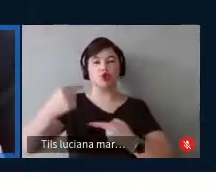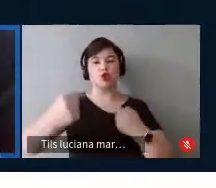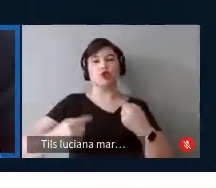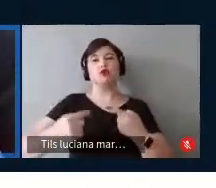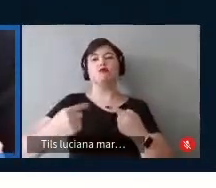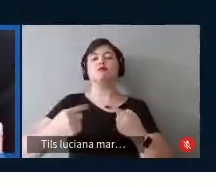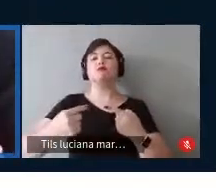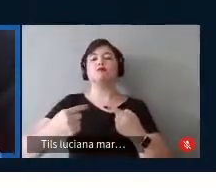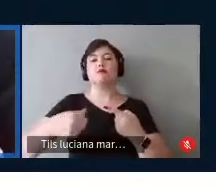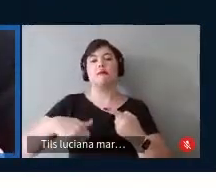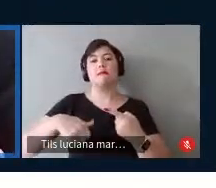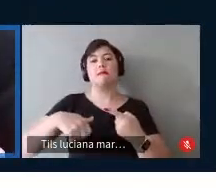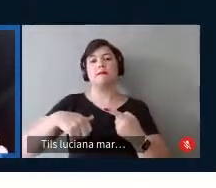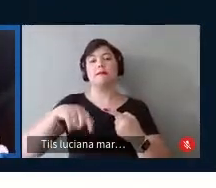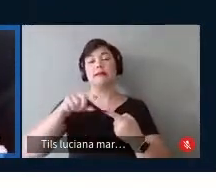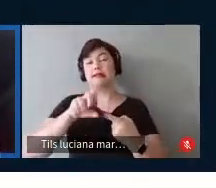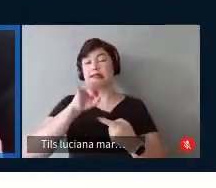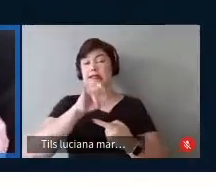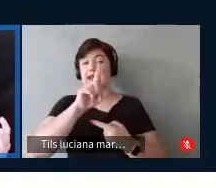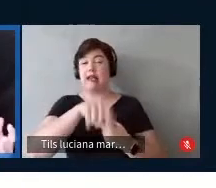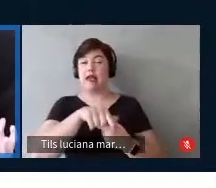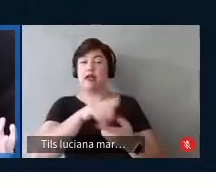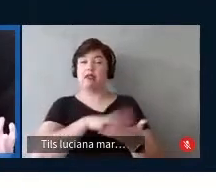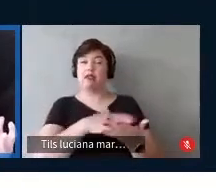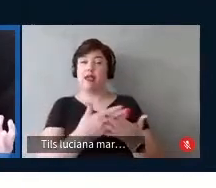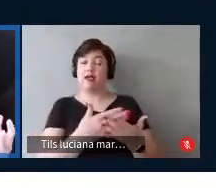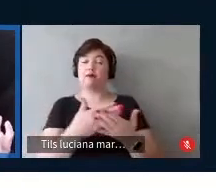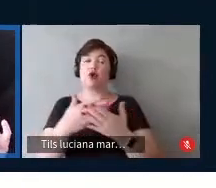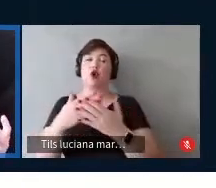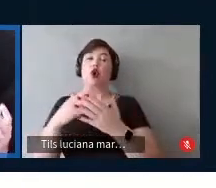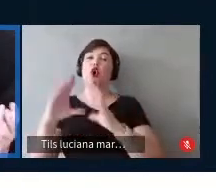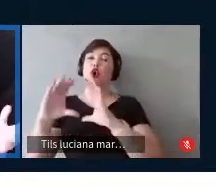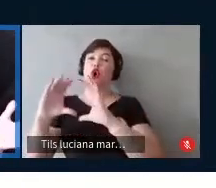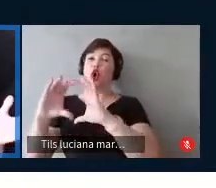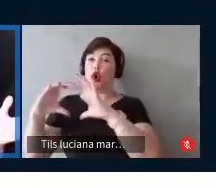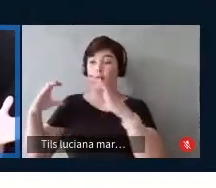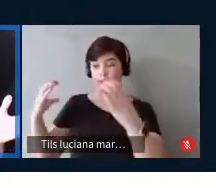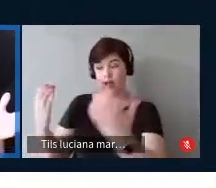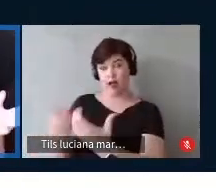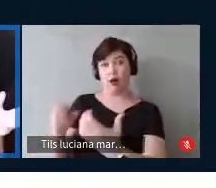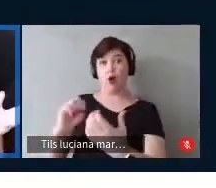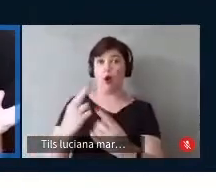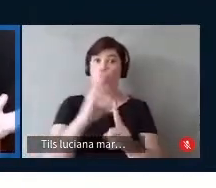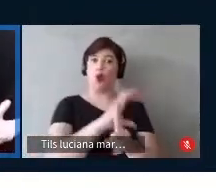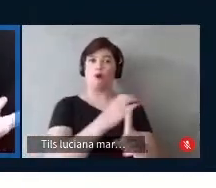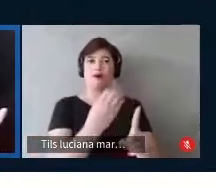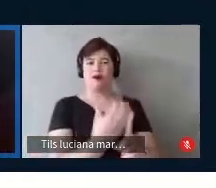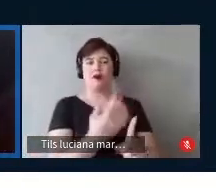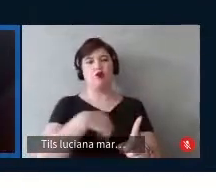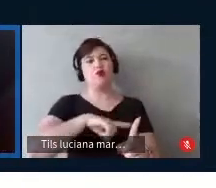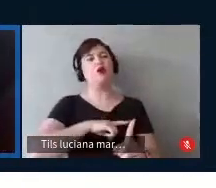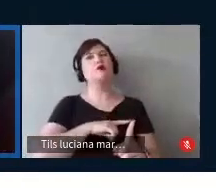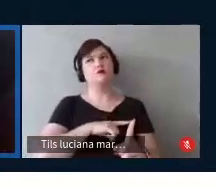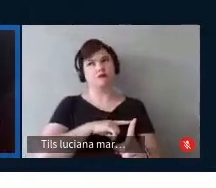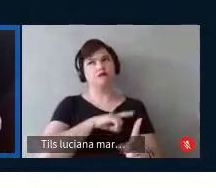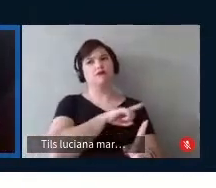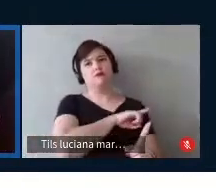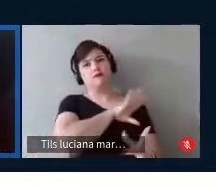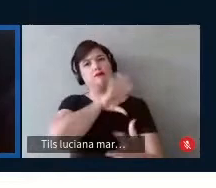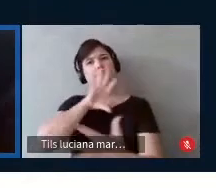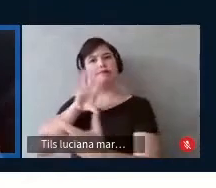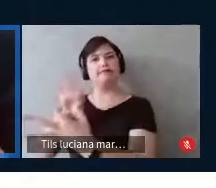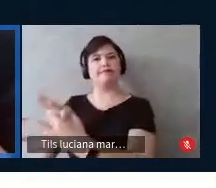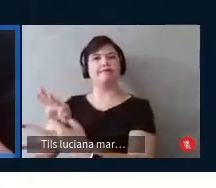levando a discussão que se ele seria um intérprete comunitário de conferência. E na conclusão disso, a gente tem que ele é essencialmente um